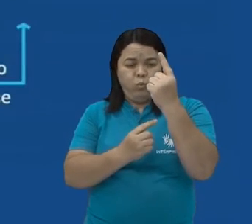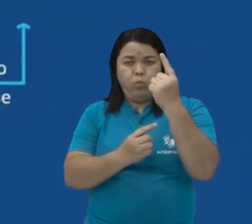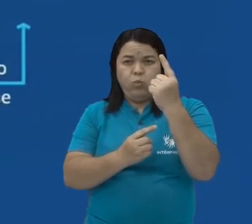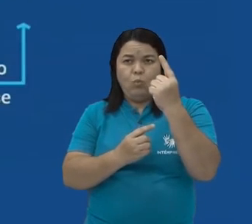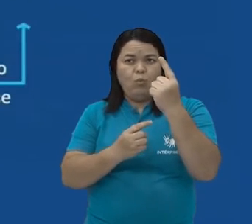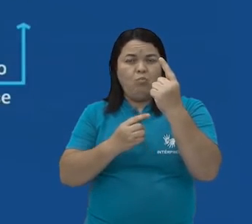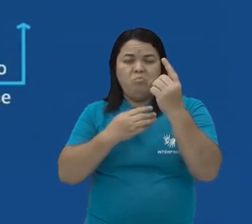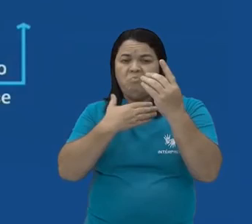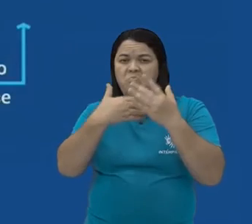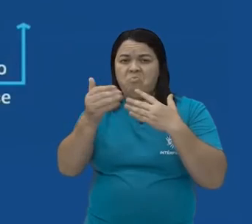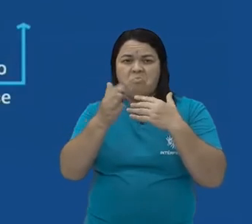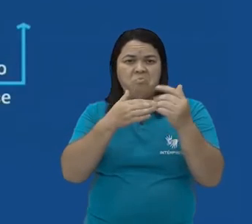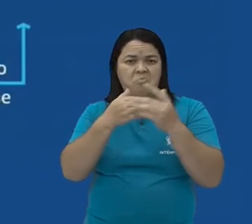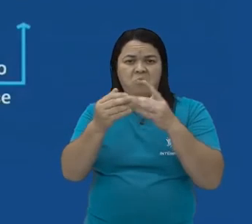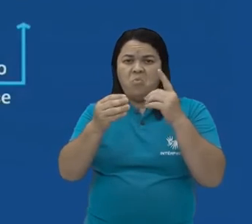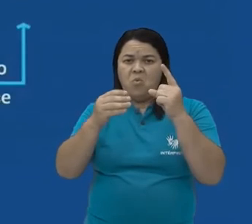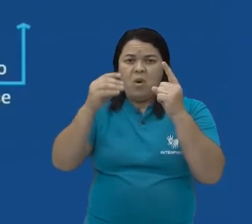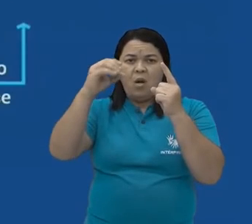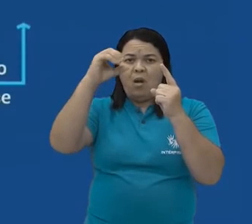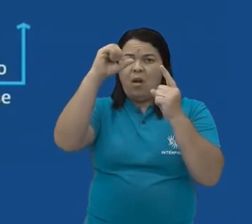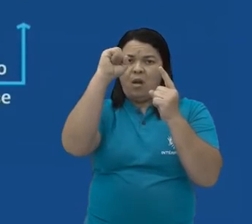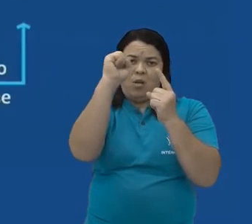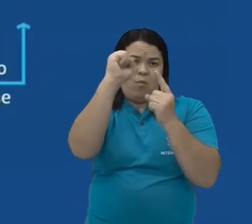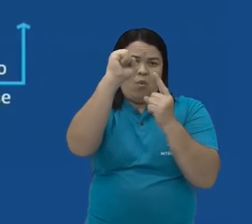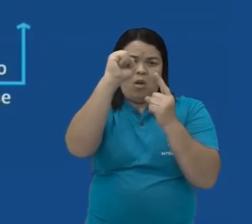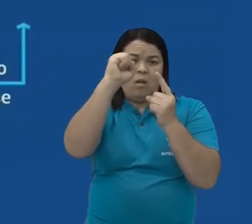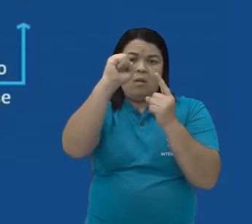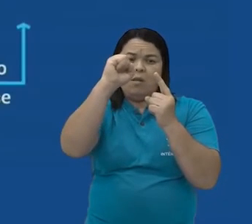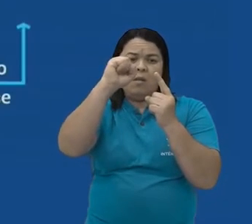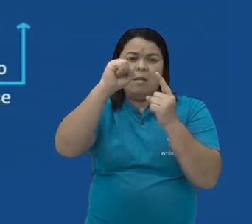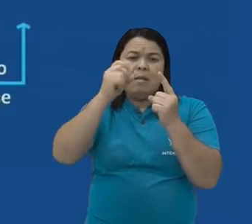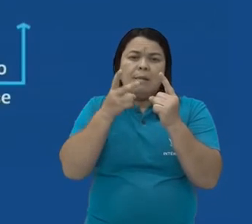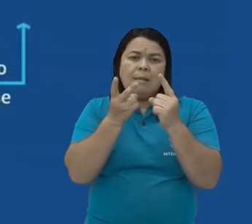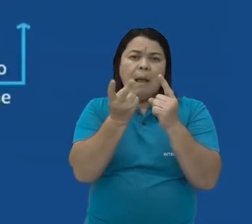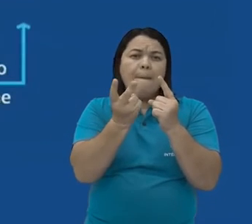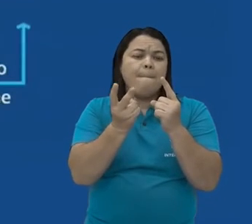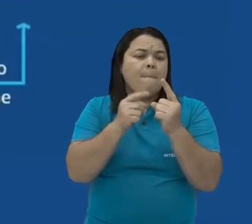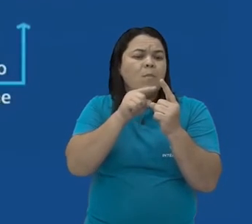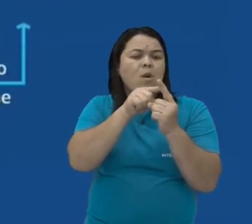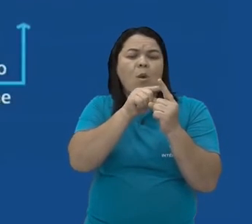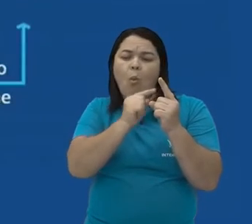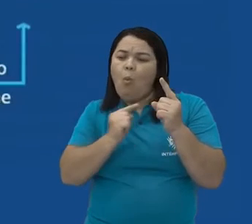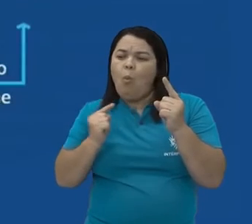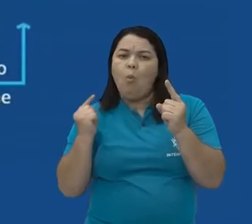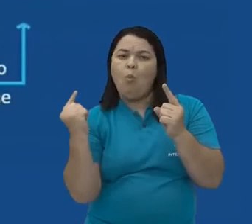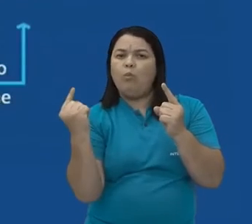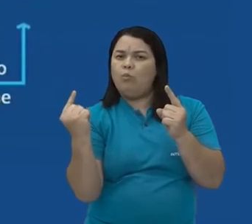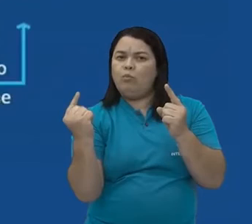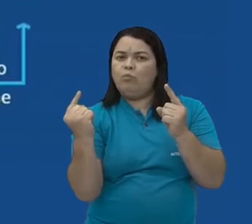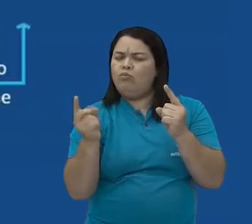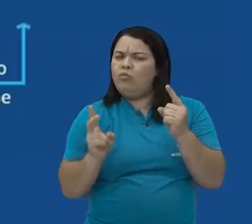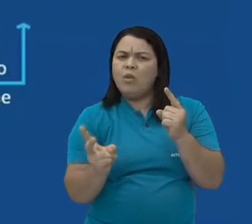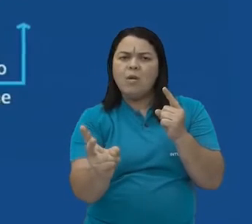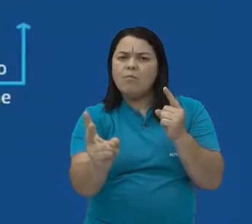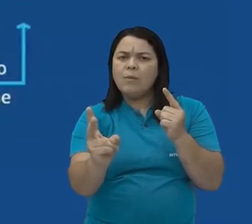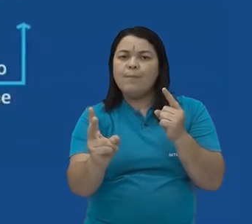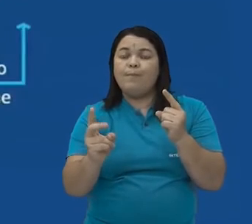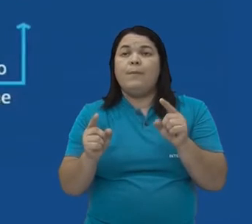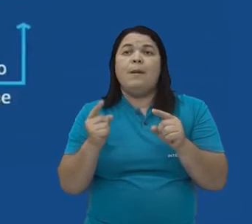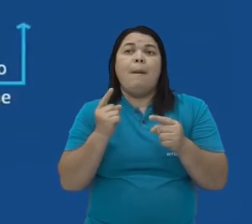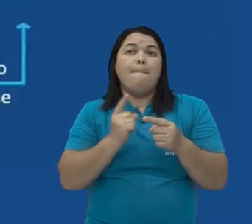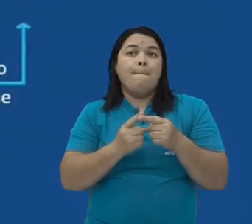expoente sempre é igual a 1. Por que eu estou explicando isso? Porque aqui em cima do 1, eu também